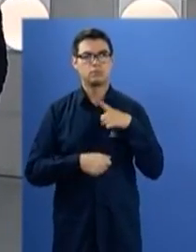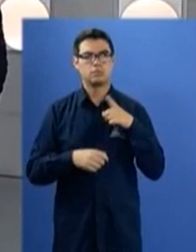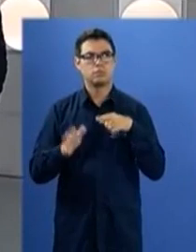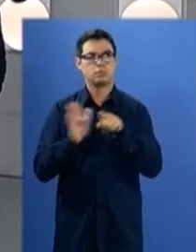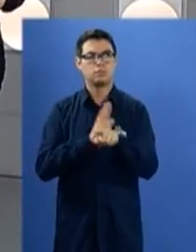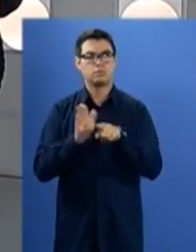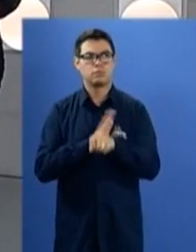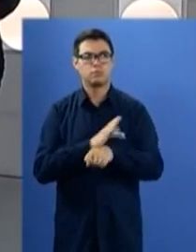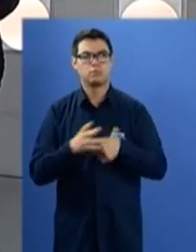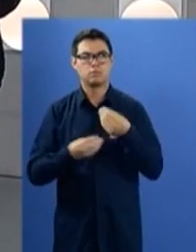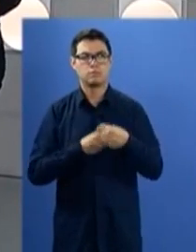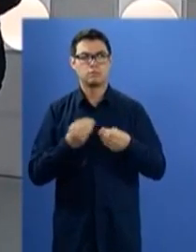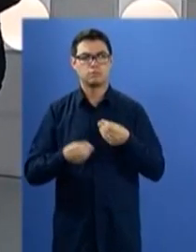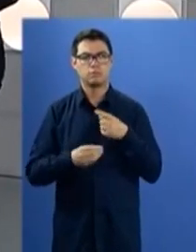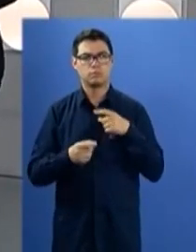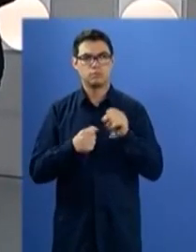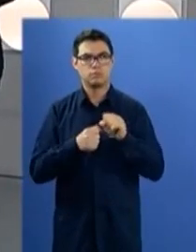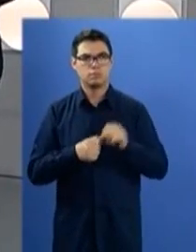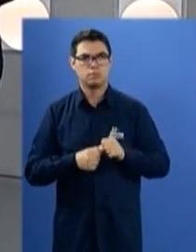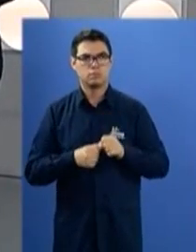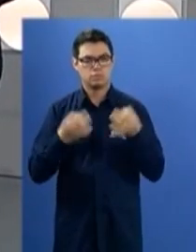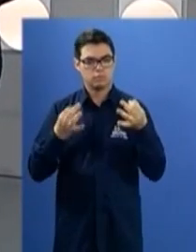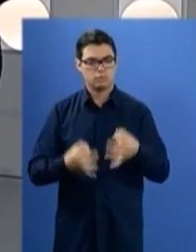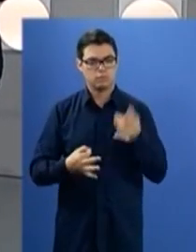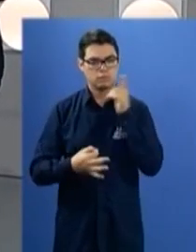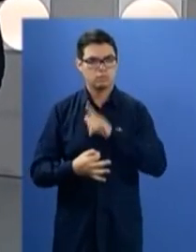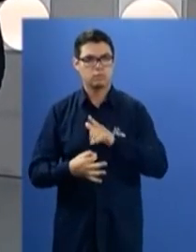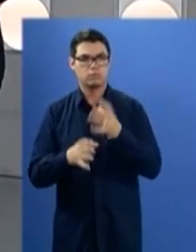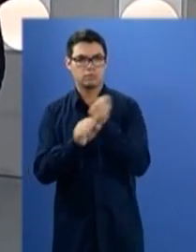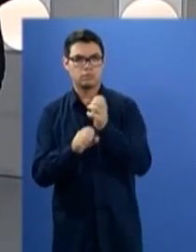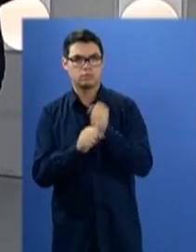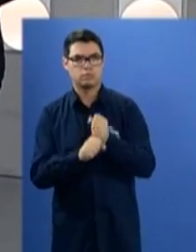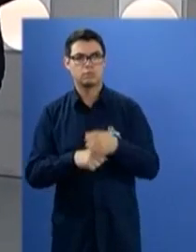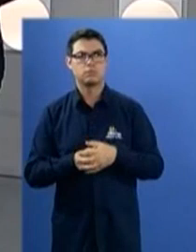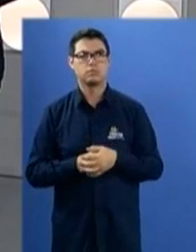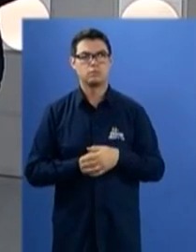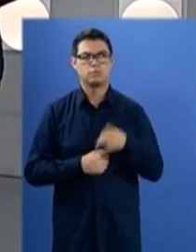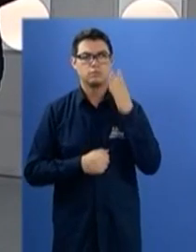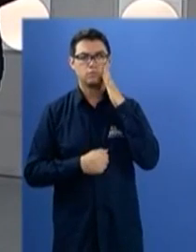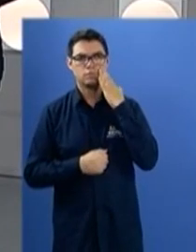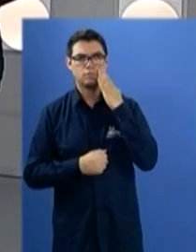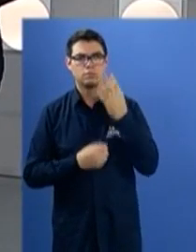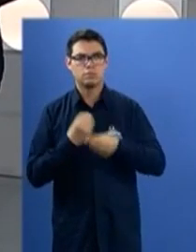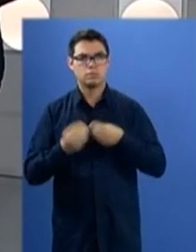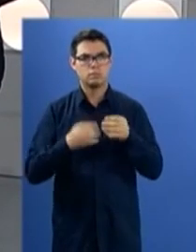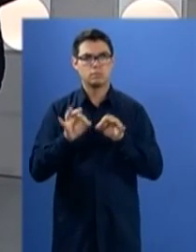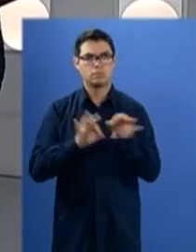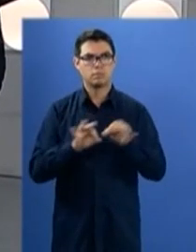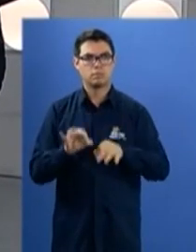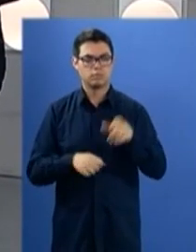poderiam ser: as instruções de medição estão corretas? As instruções são compreendidas pelo